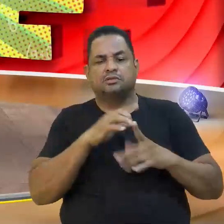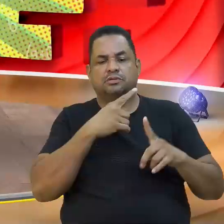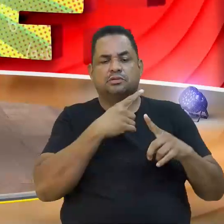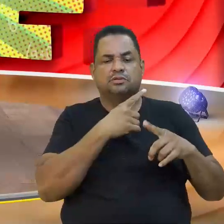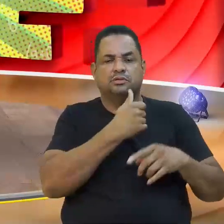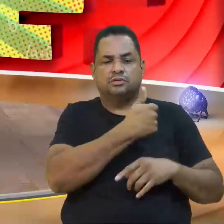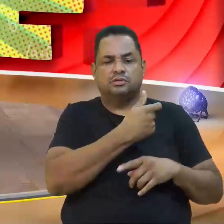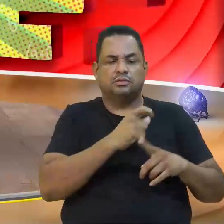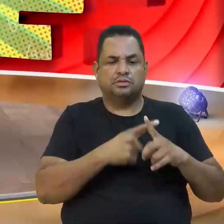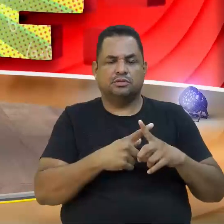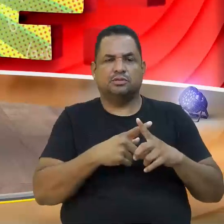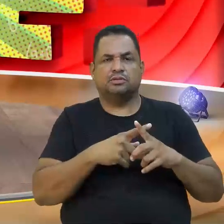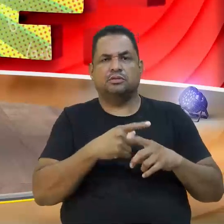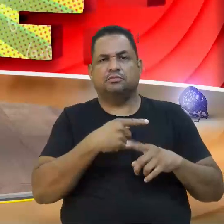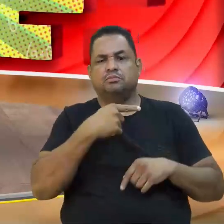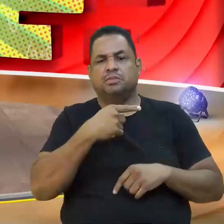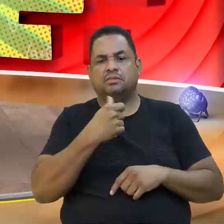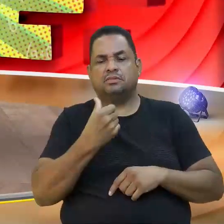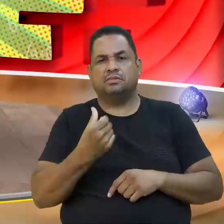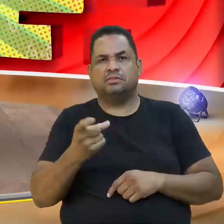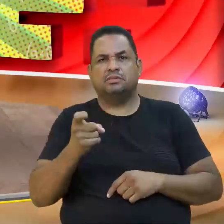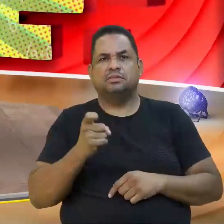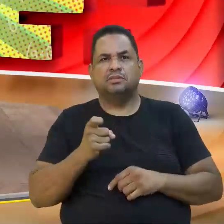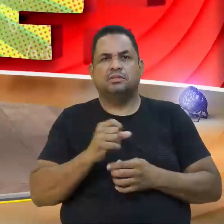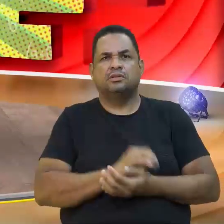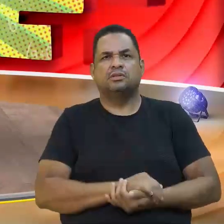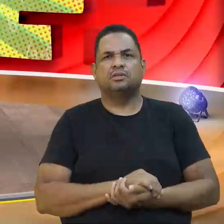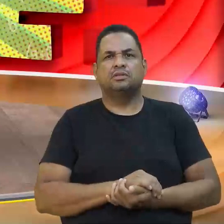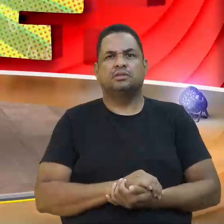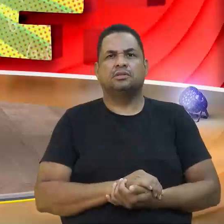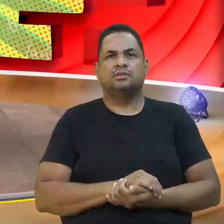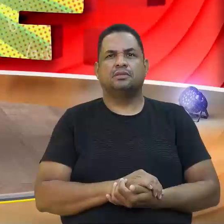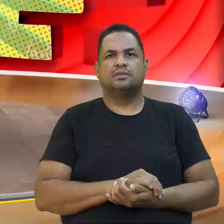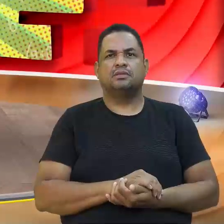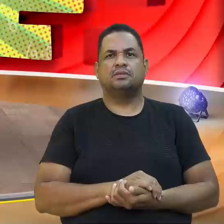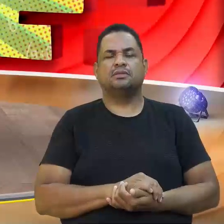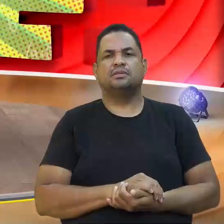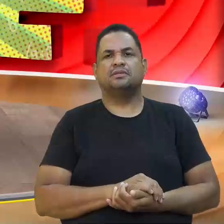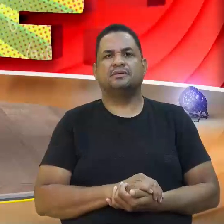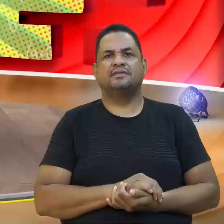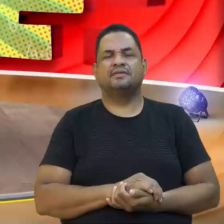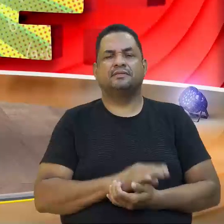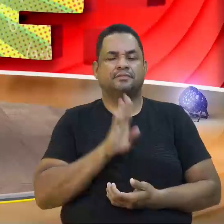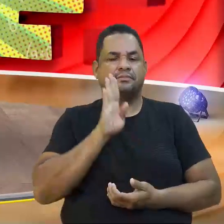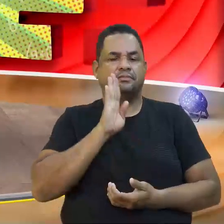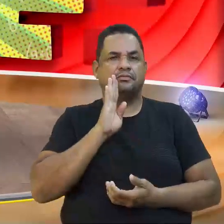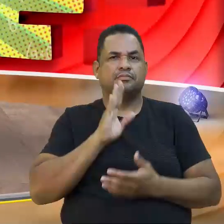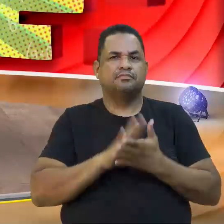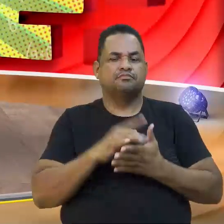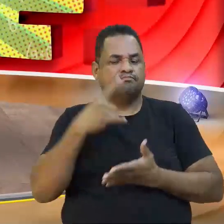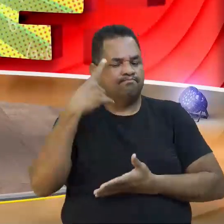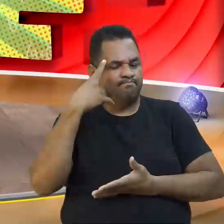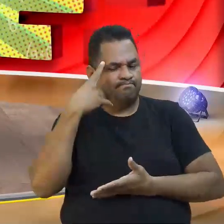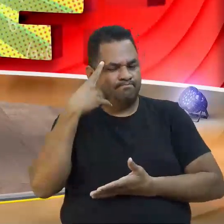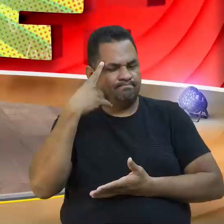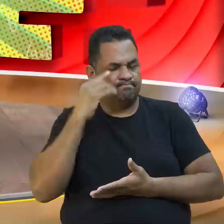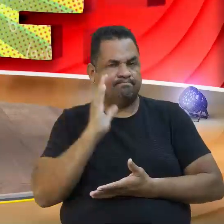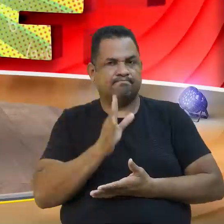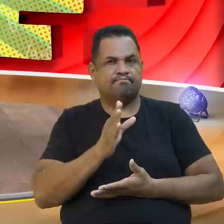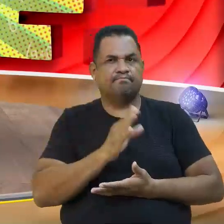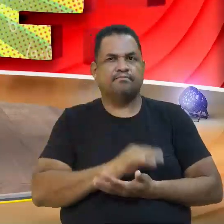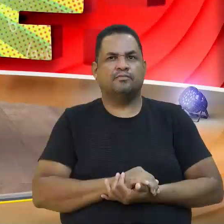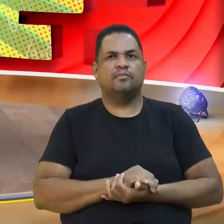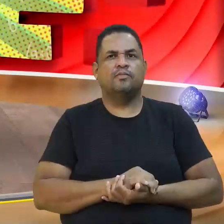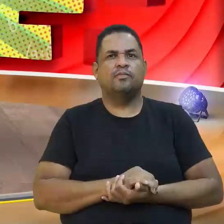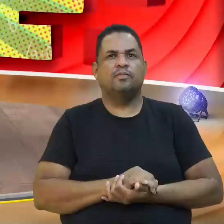X? O que você acha? Deixa eu ver. Essa tá bem fácil. E é legal porque assim, você pensa já, né, e já